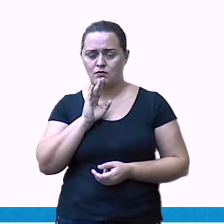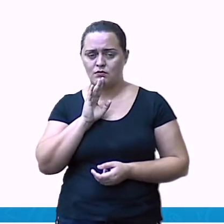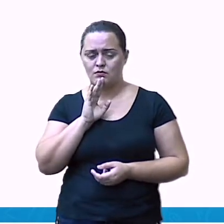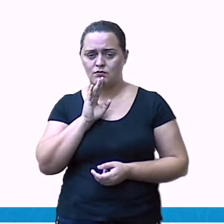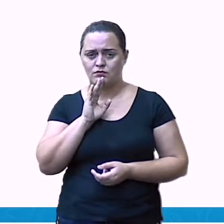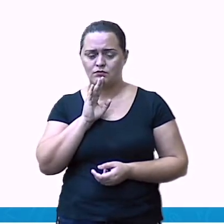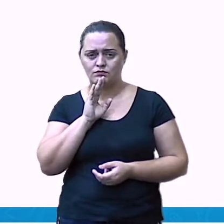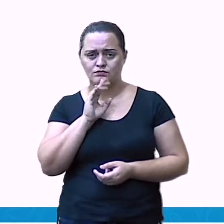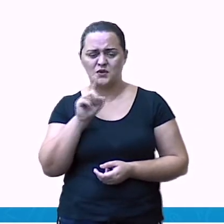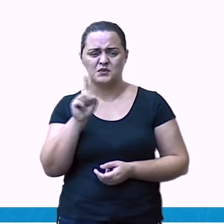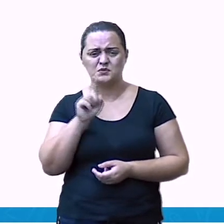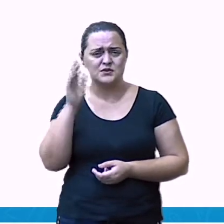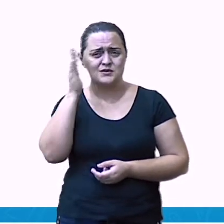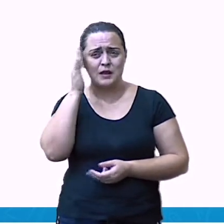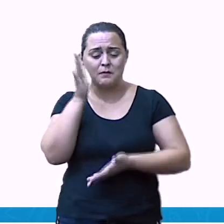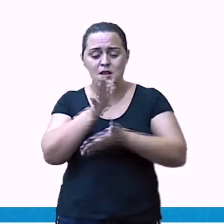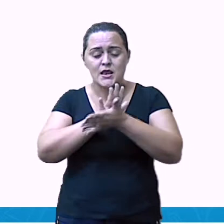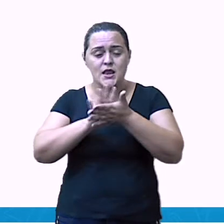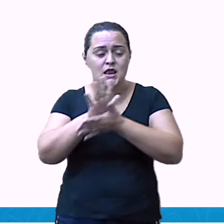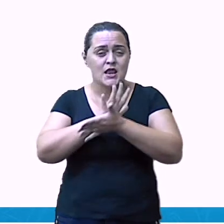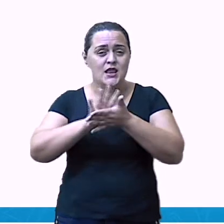que não tem conhecimento dela,